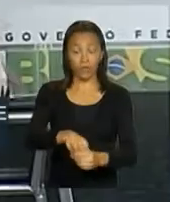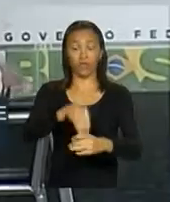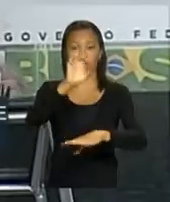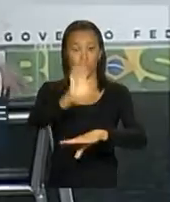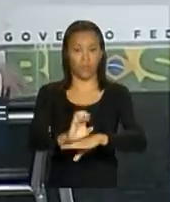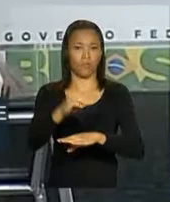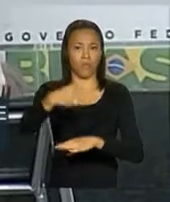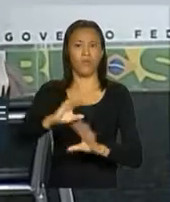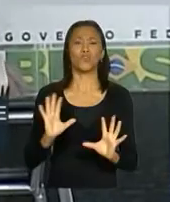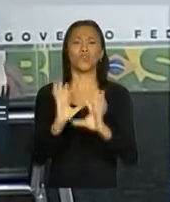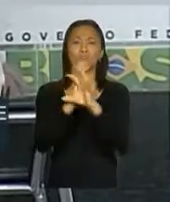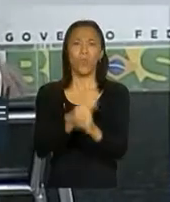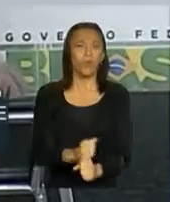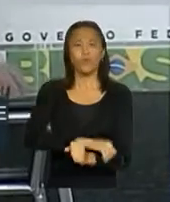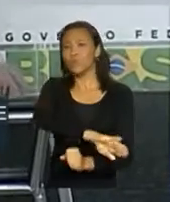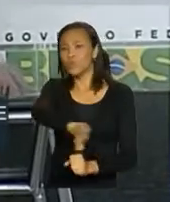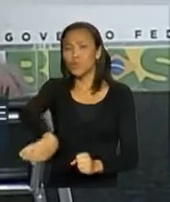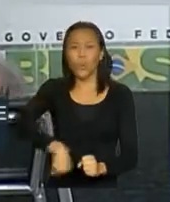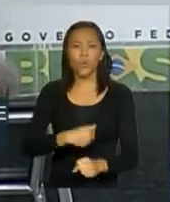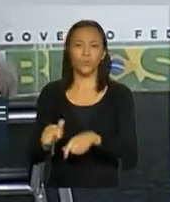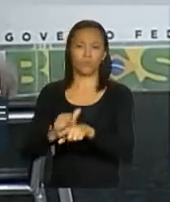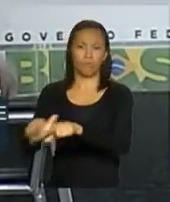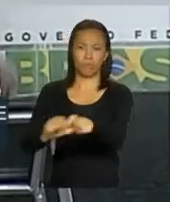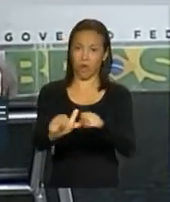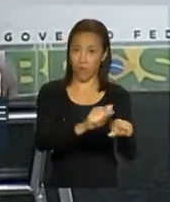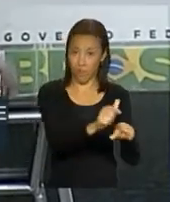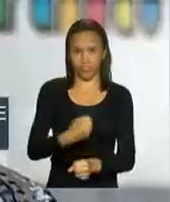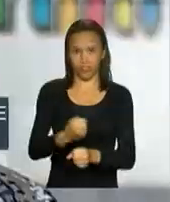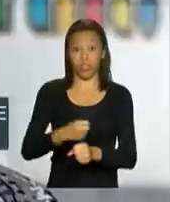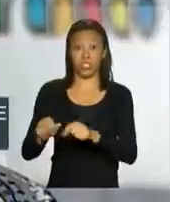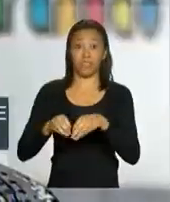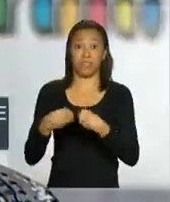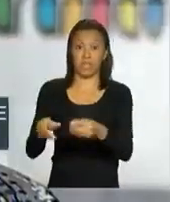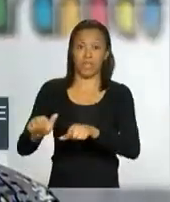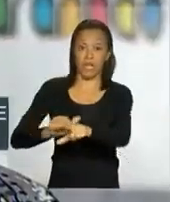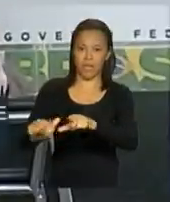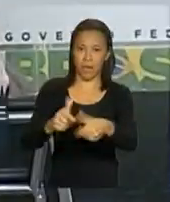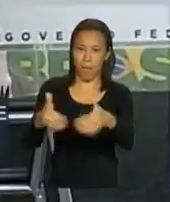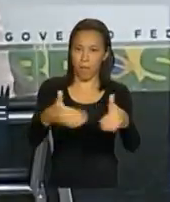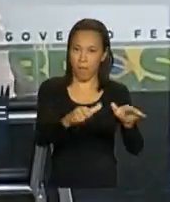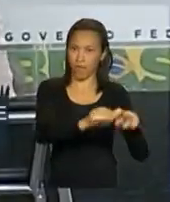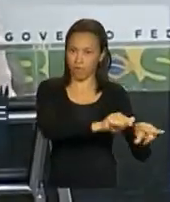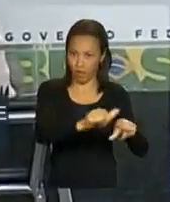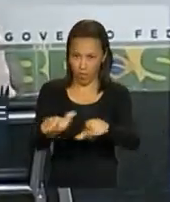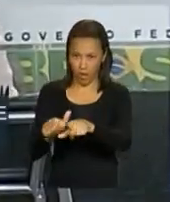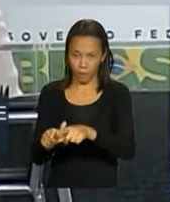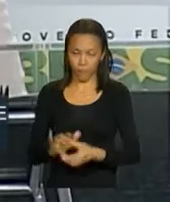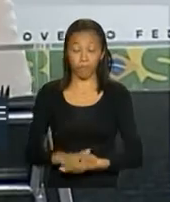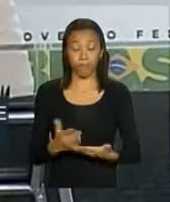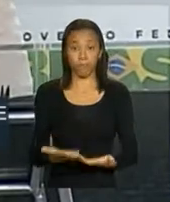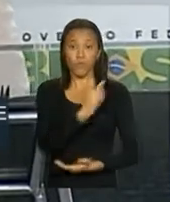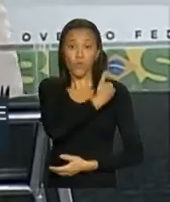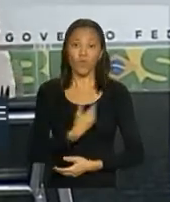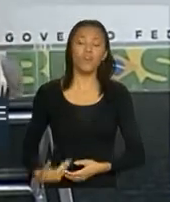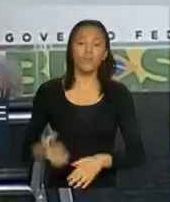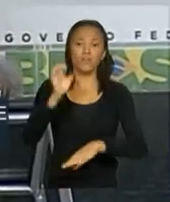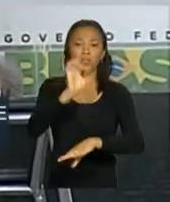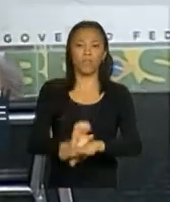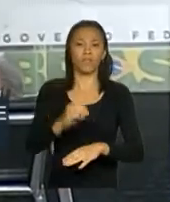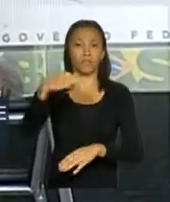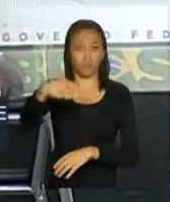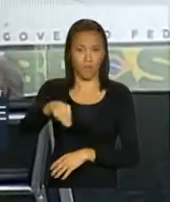Portanto, somados, presidenta e senhores ministros, senhoras e senhores, bom, o governo do Estado ele tem